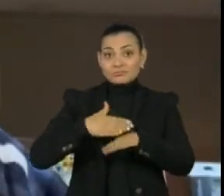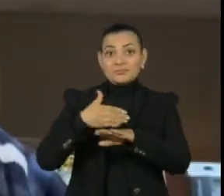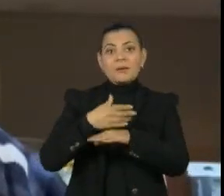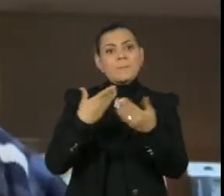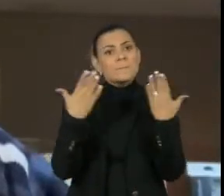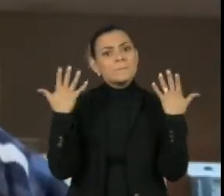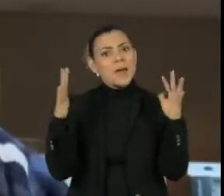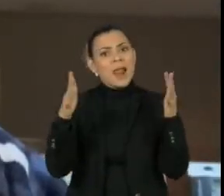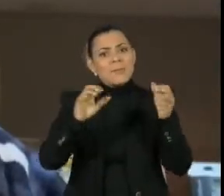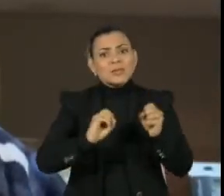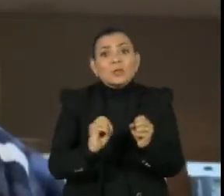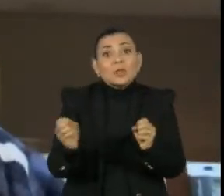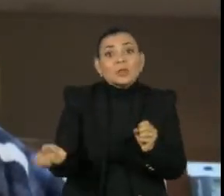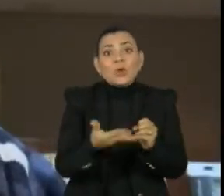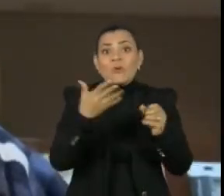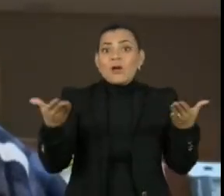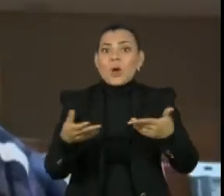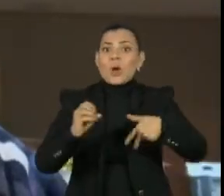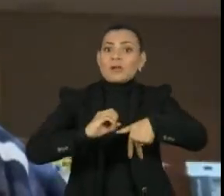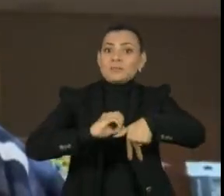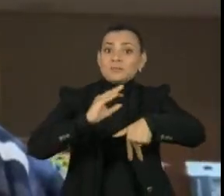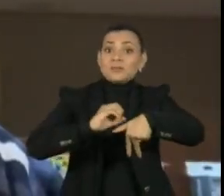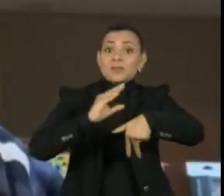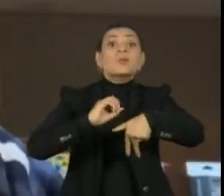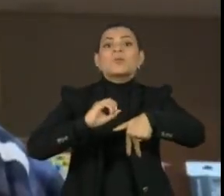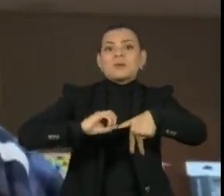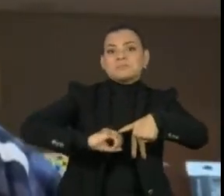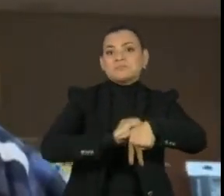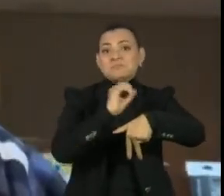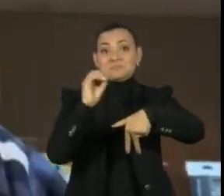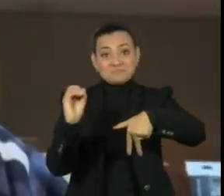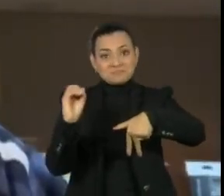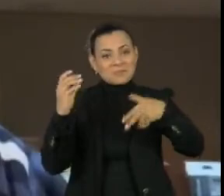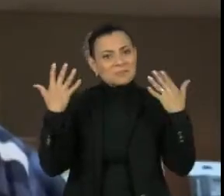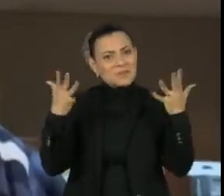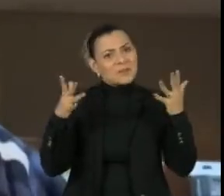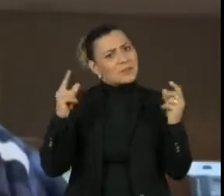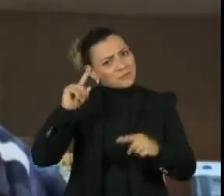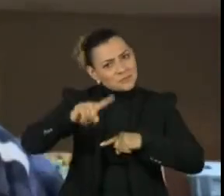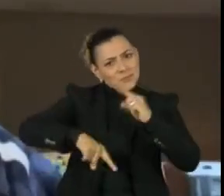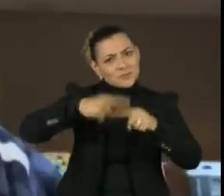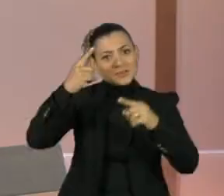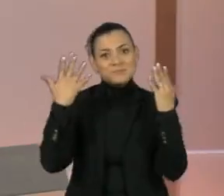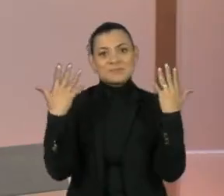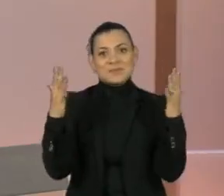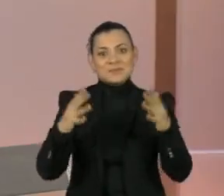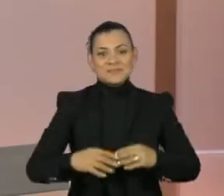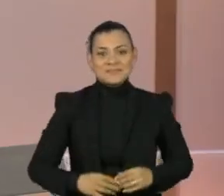lançamento dessa iniciativa da TV Cultura, o jornal Esta Manhã. Sucesso e parabéns!